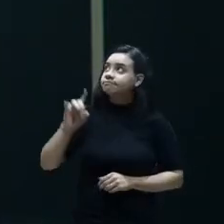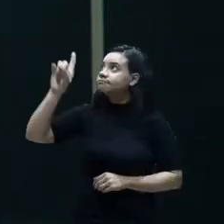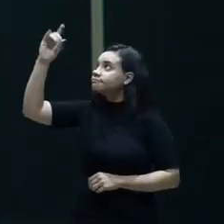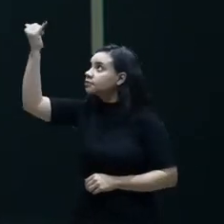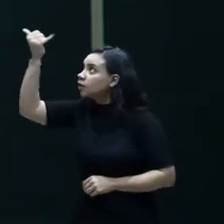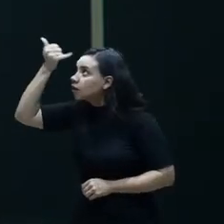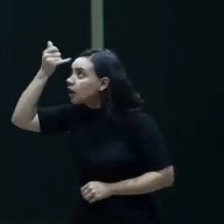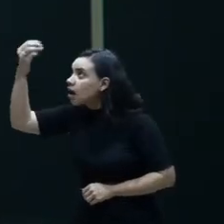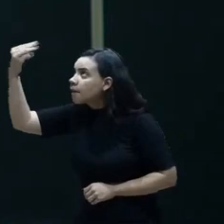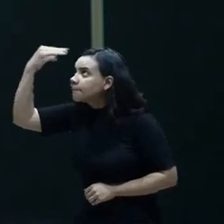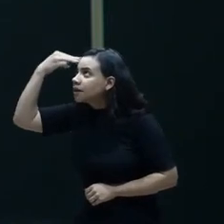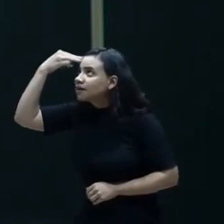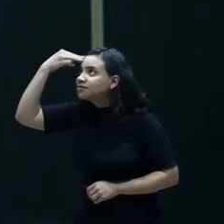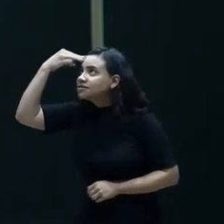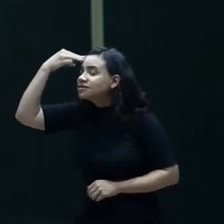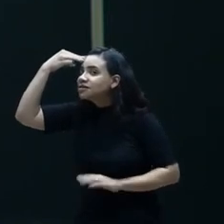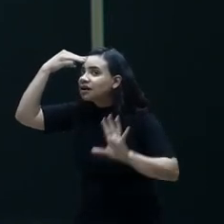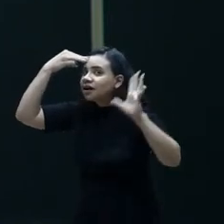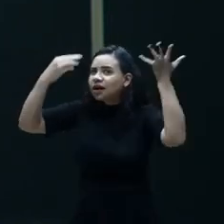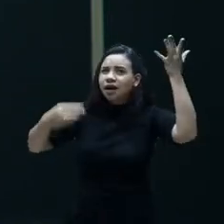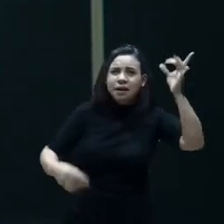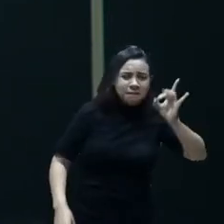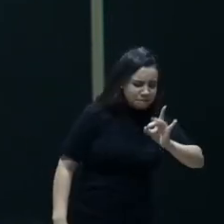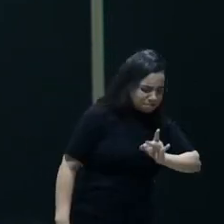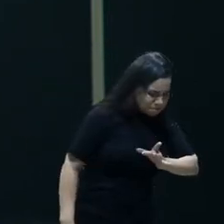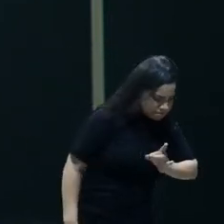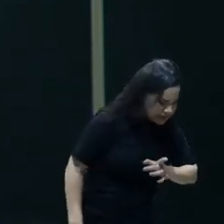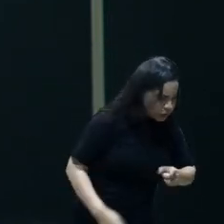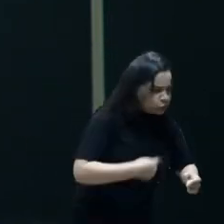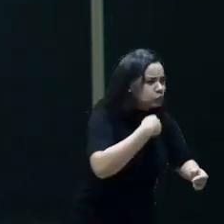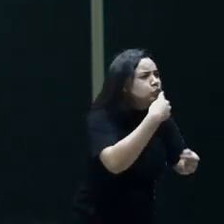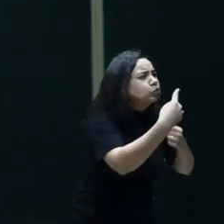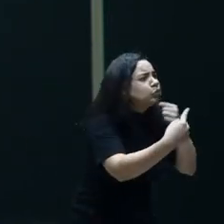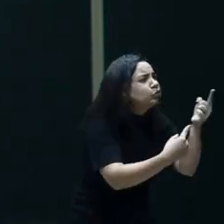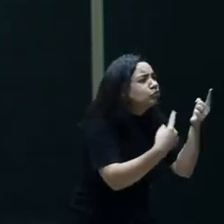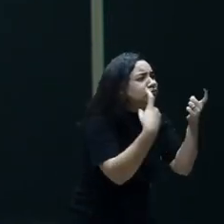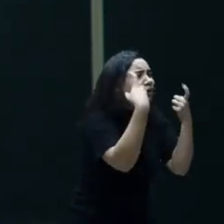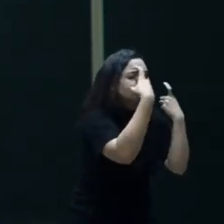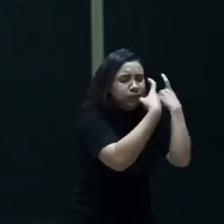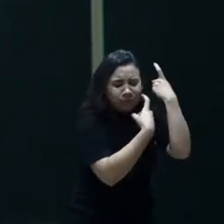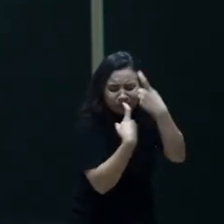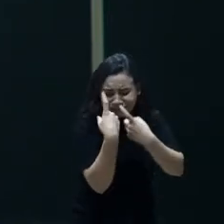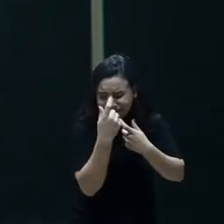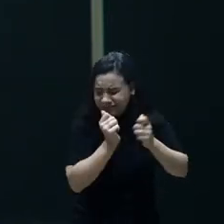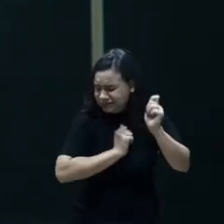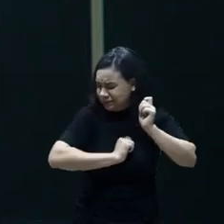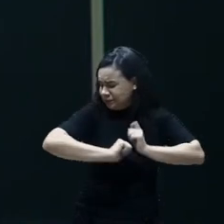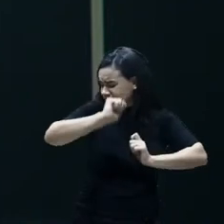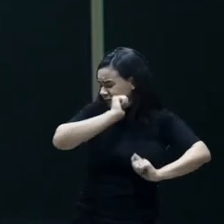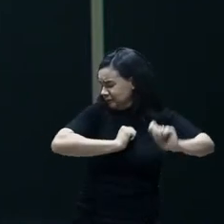Quando não tem palavra de Deus, tem dúvida, tem preocupação, tem ansiedade.